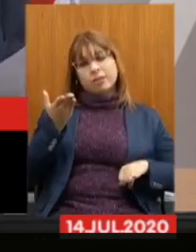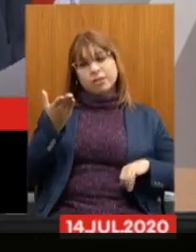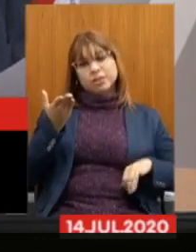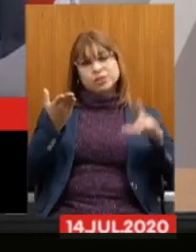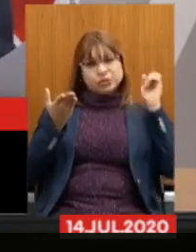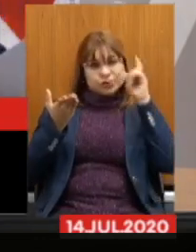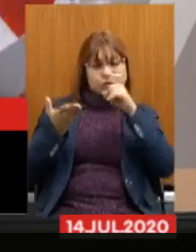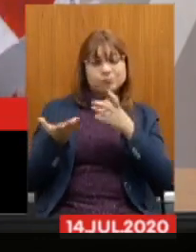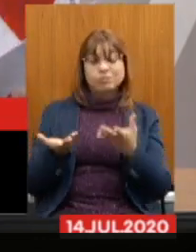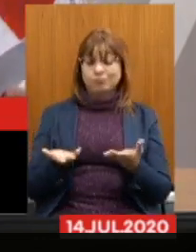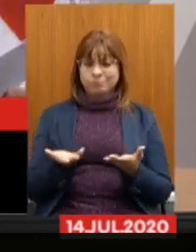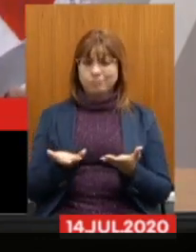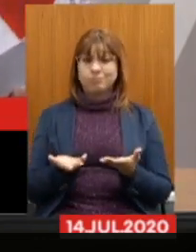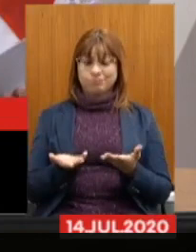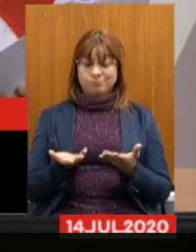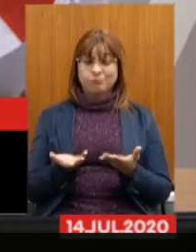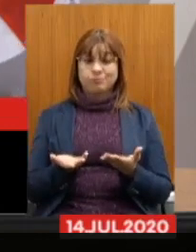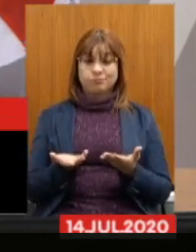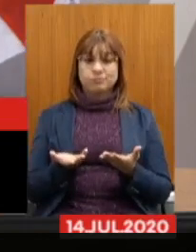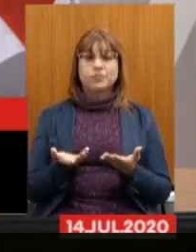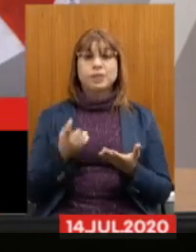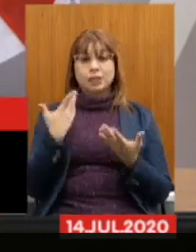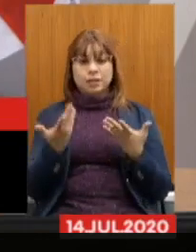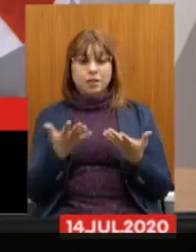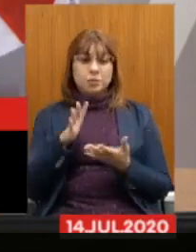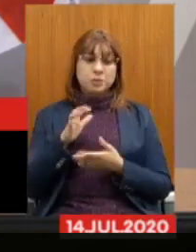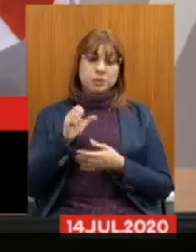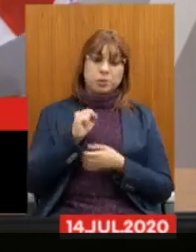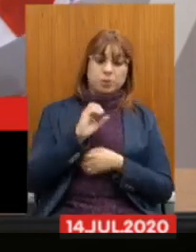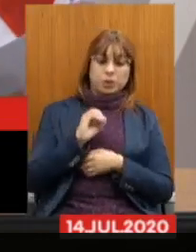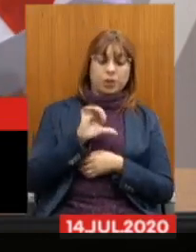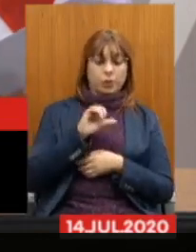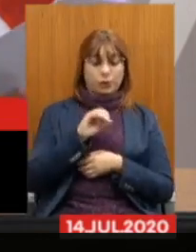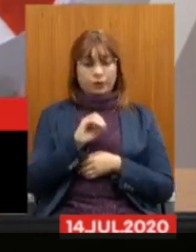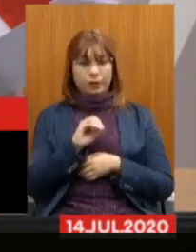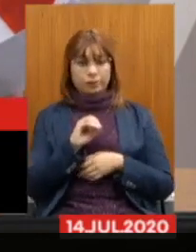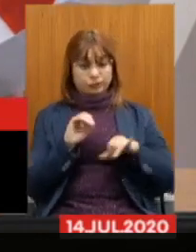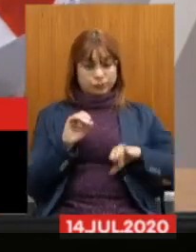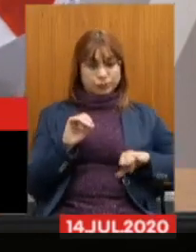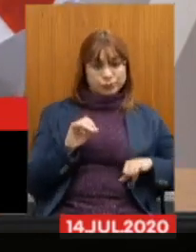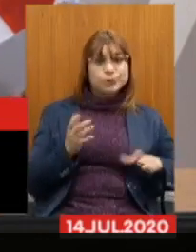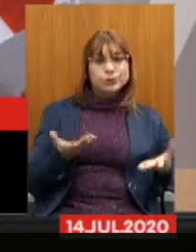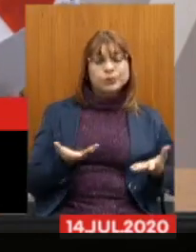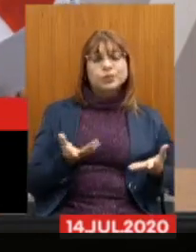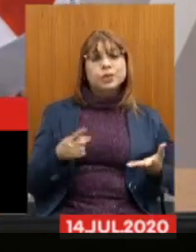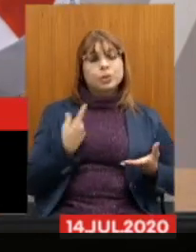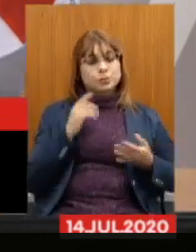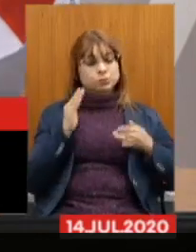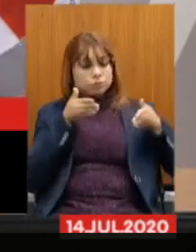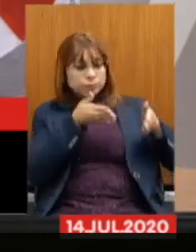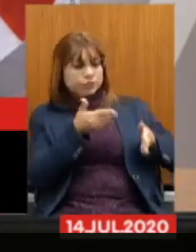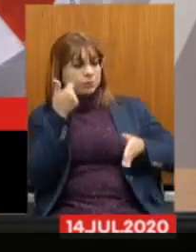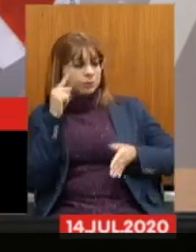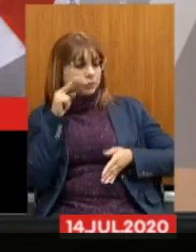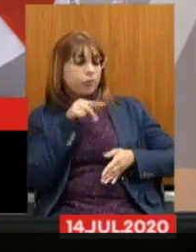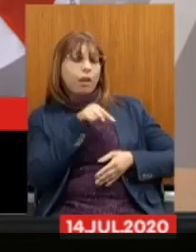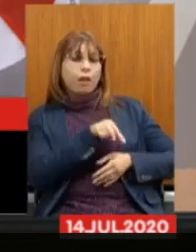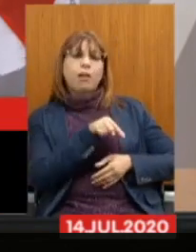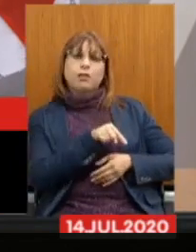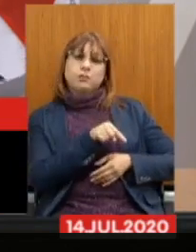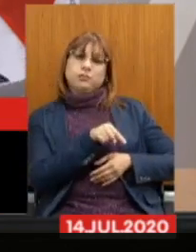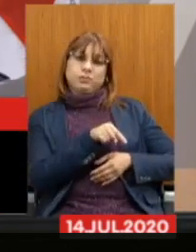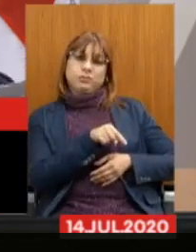se é sobretudo para esses 80, 90 que a gente tem de olhar. E